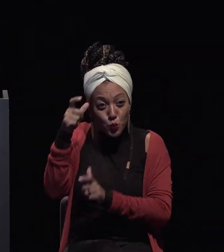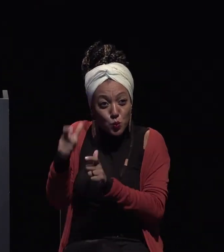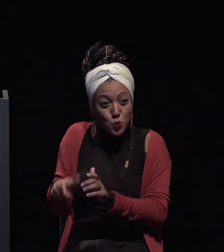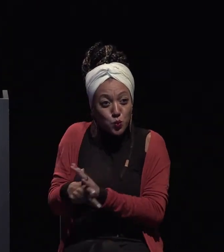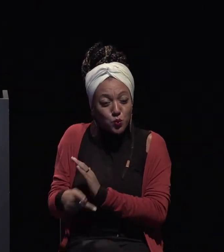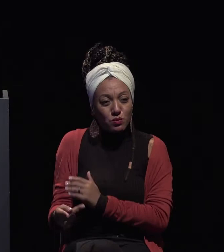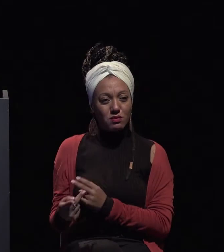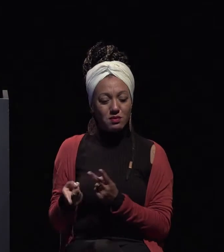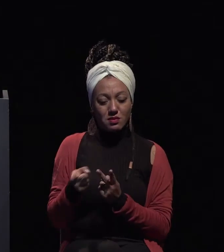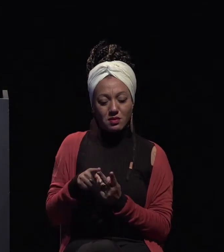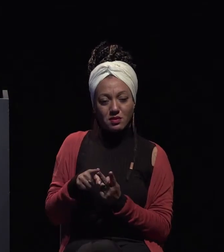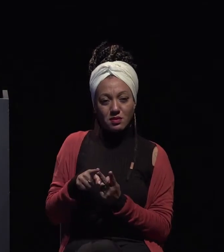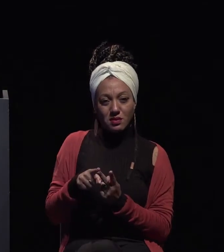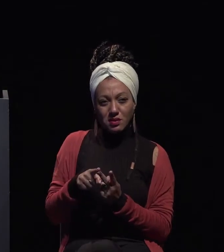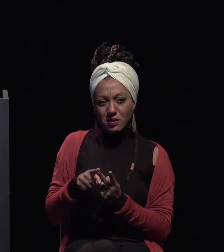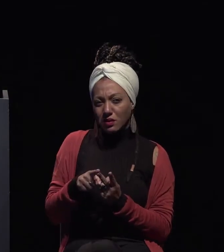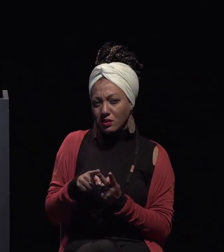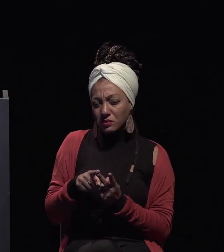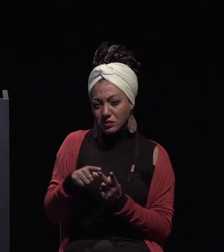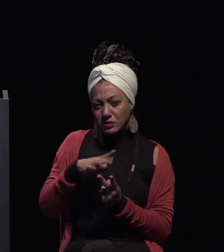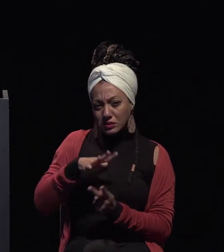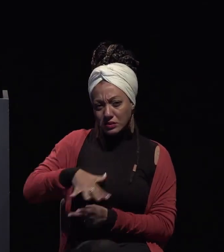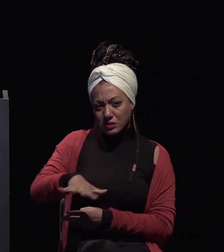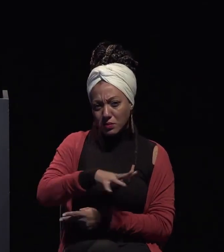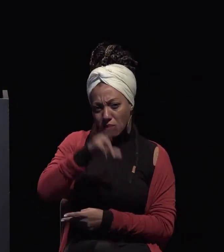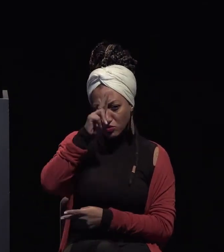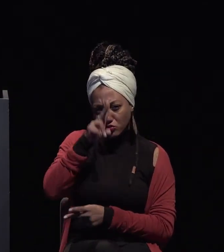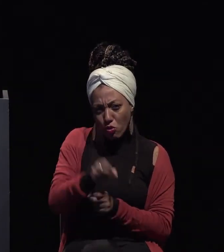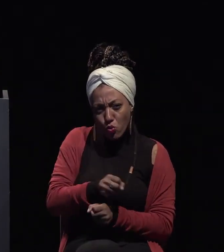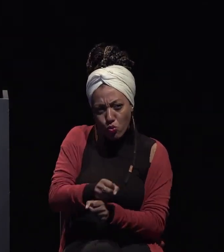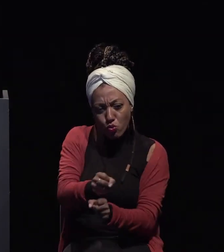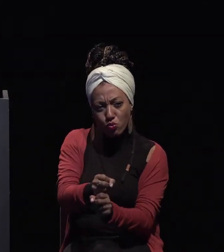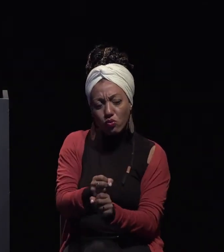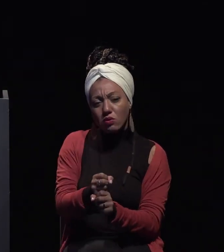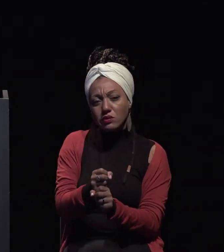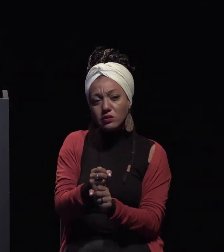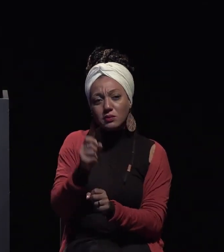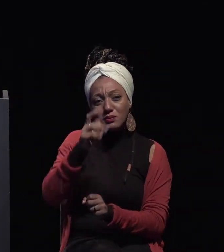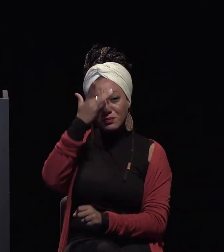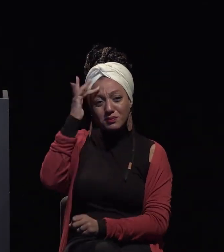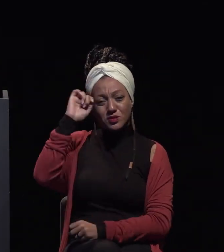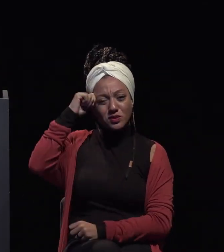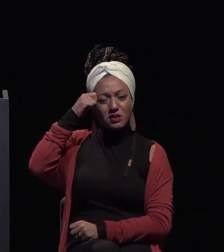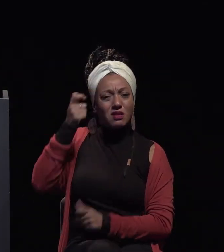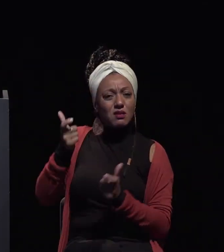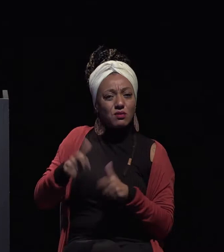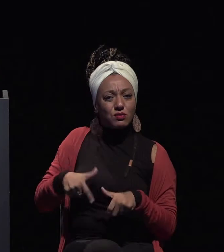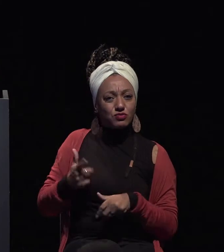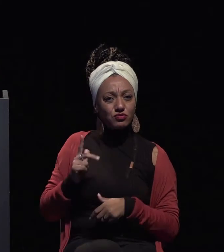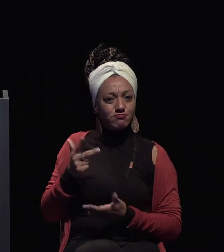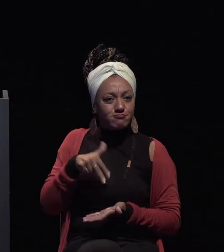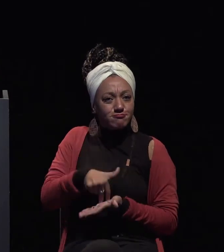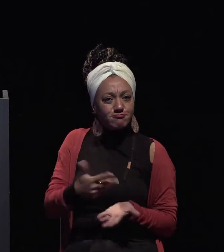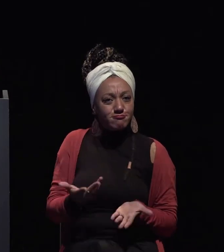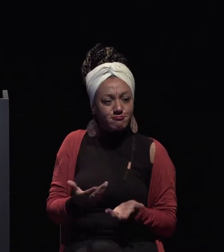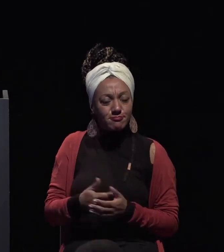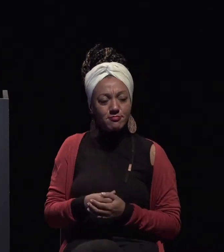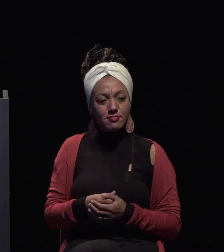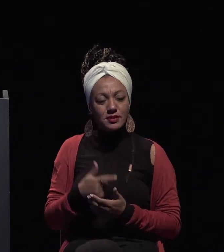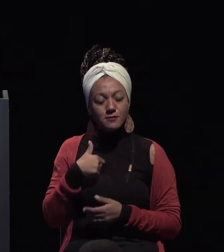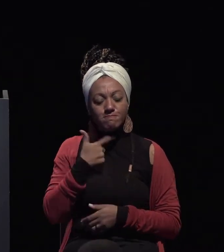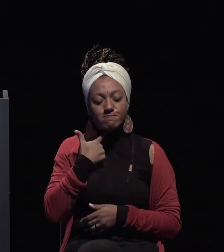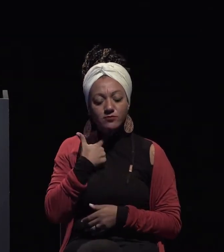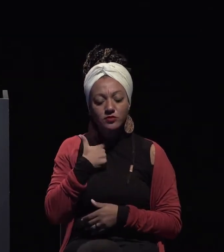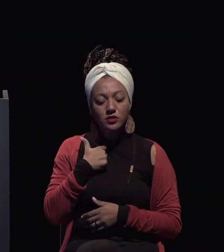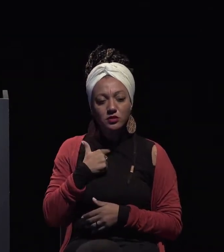negro nessa história de São Paulo? E aí eu guardei essa vontadezinha que